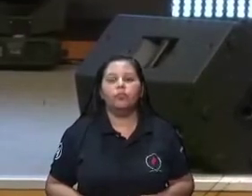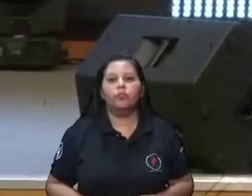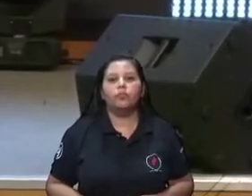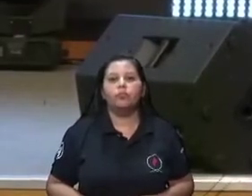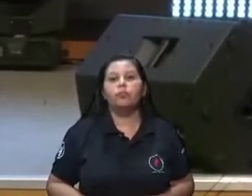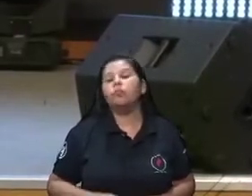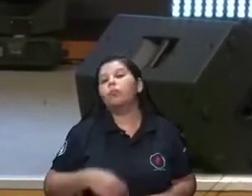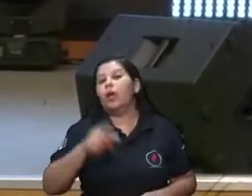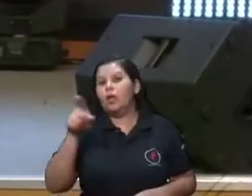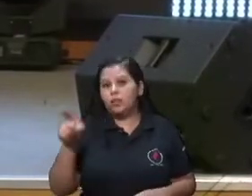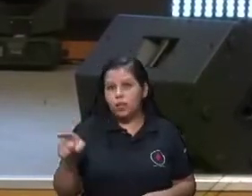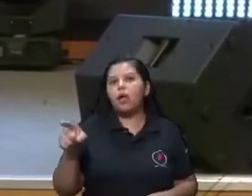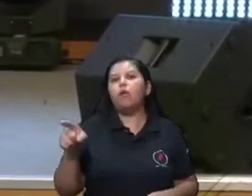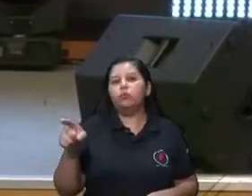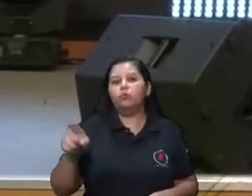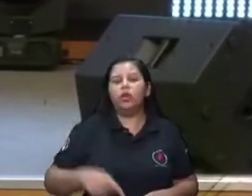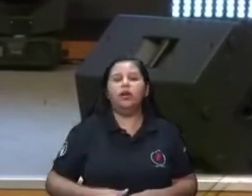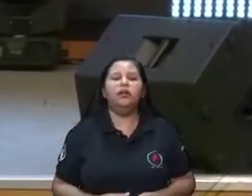e teu Urim